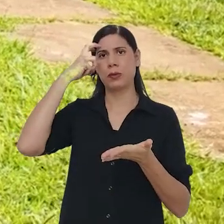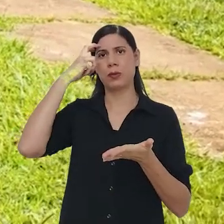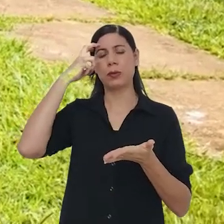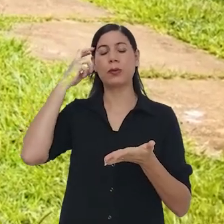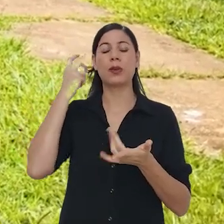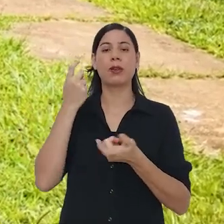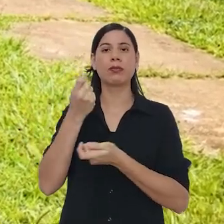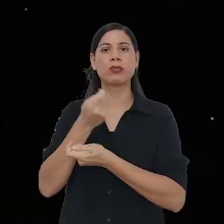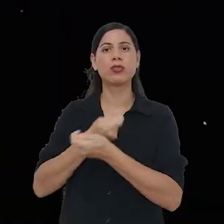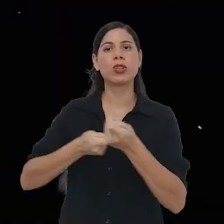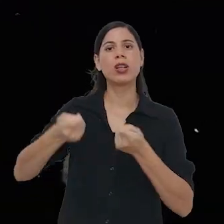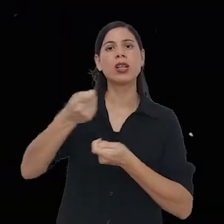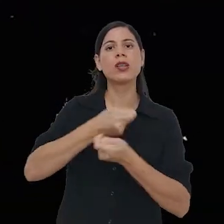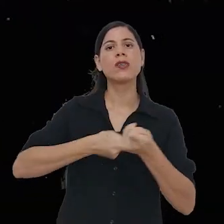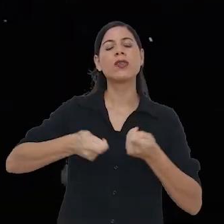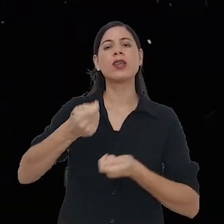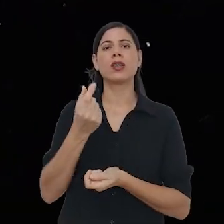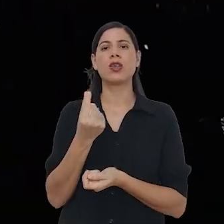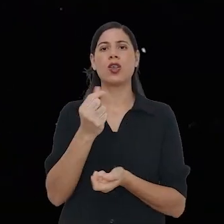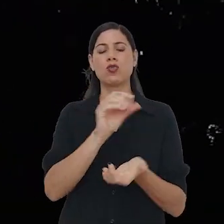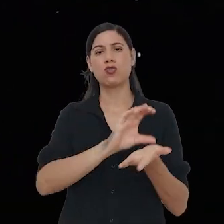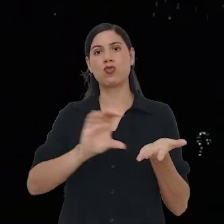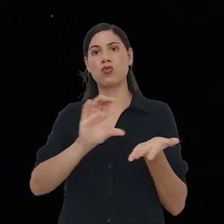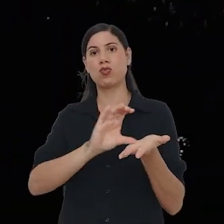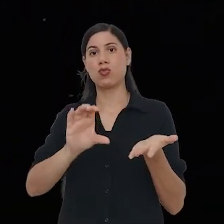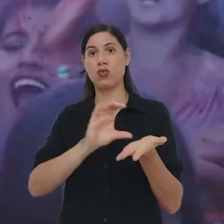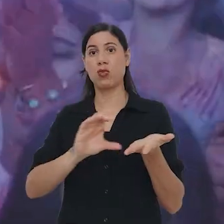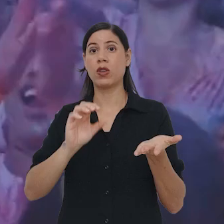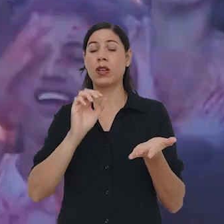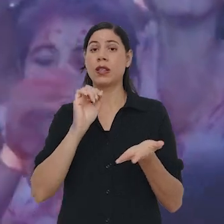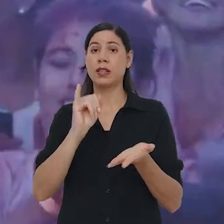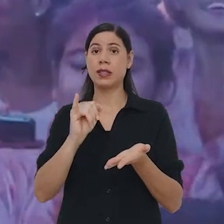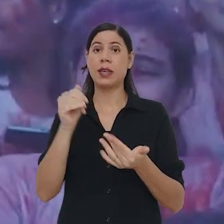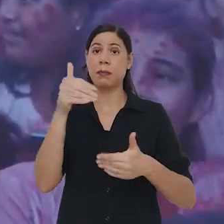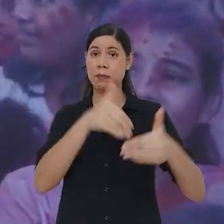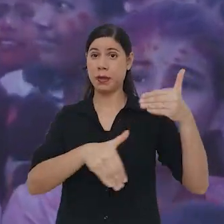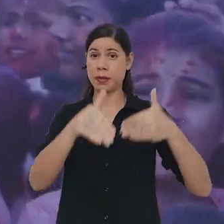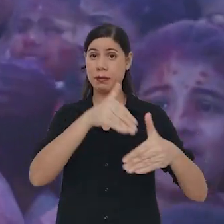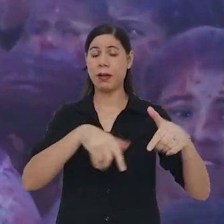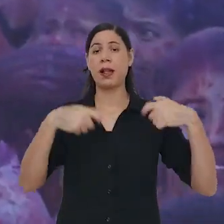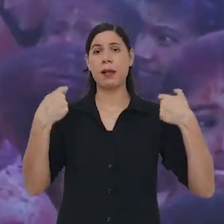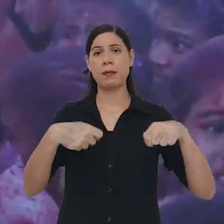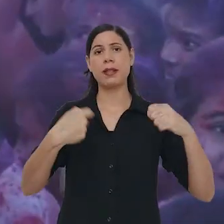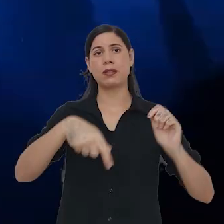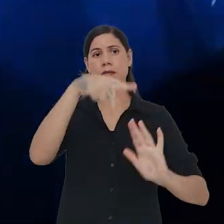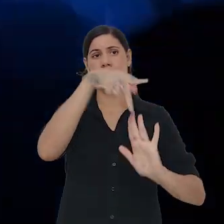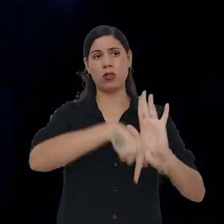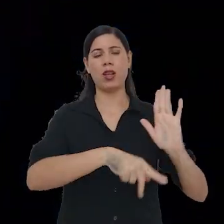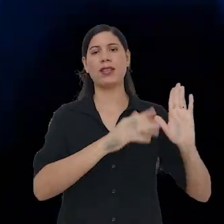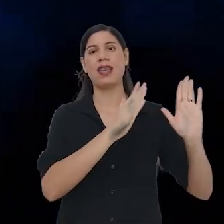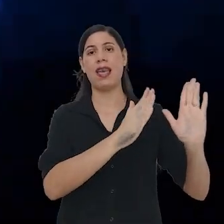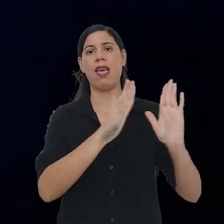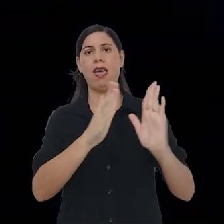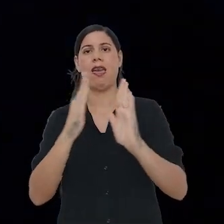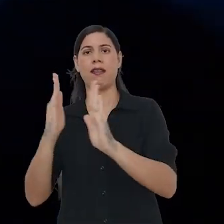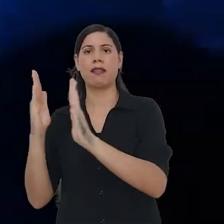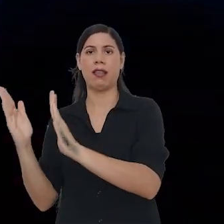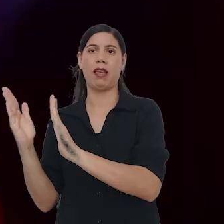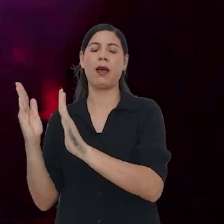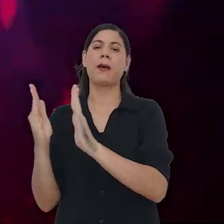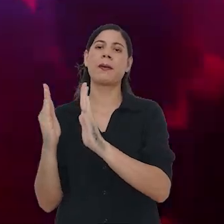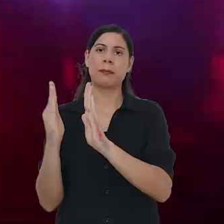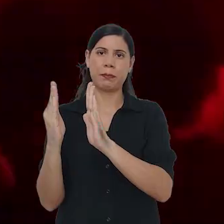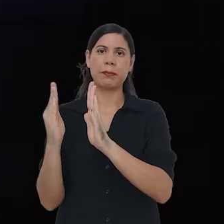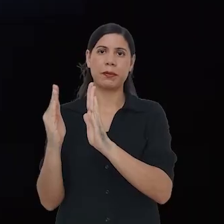de Cultura do DF, que gerencia os recursos financeiros. Via de regra, para serem contemplados, os projetos passam por